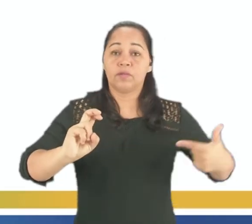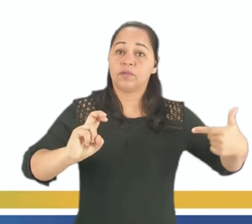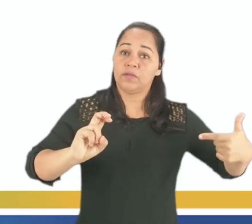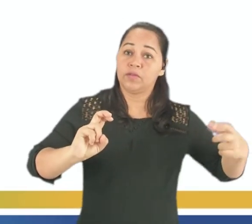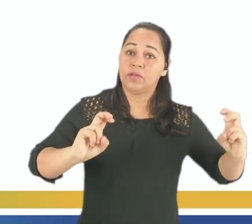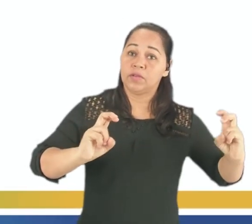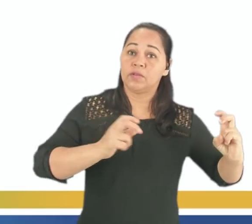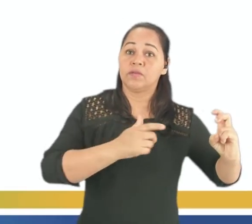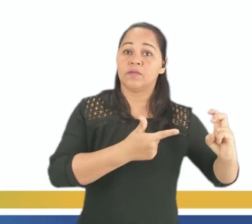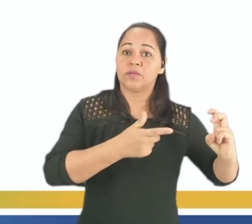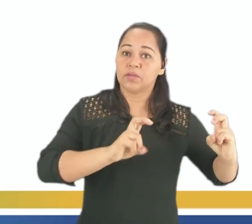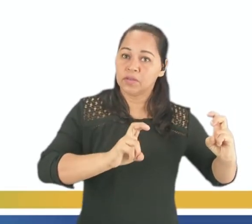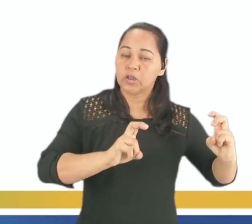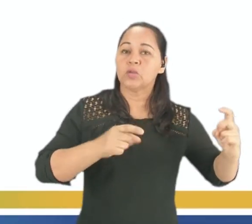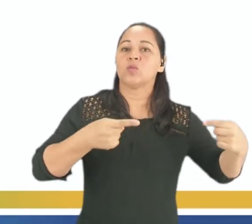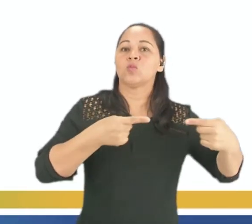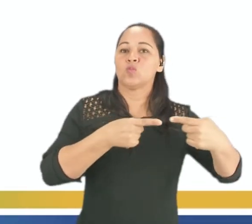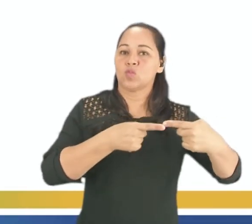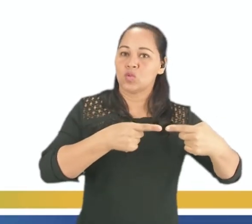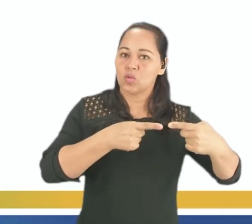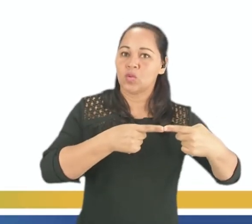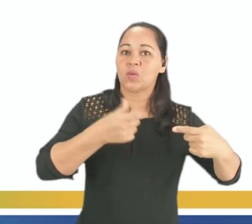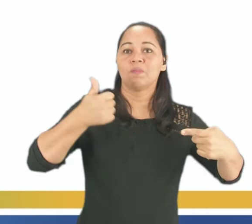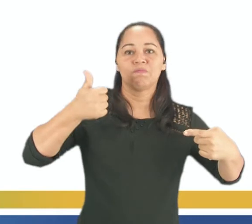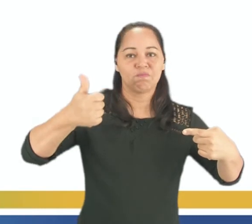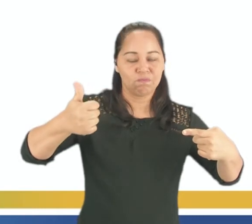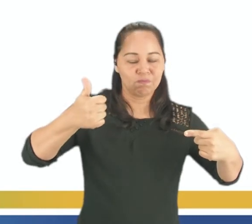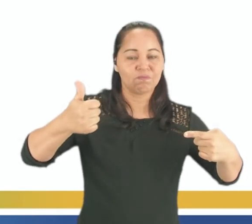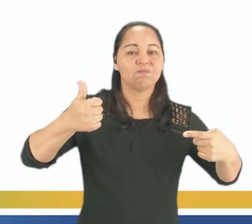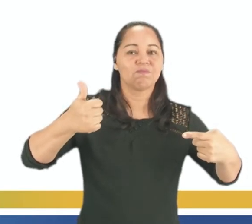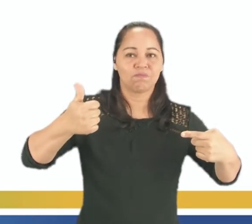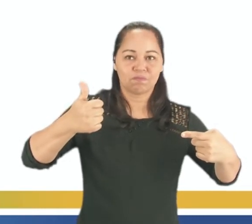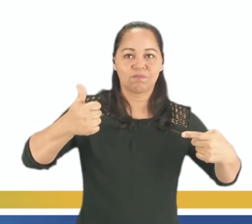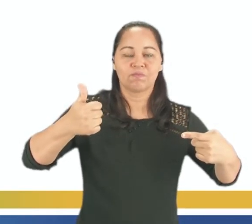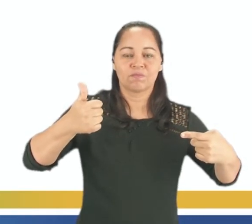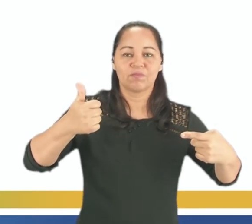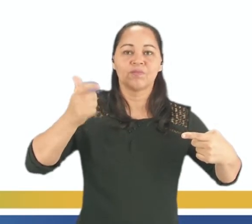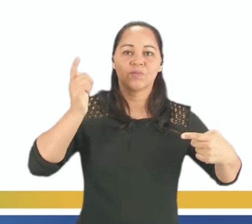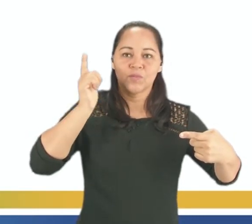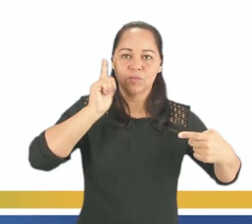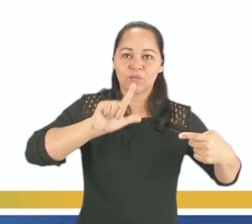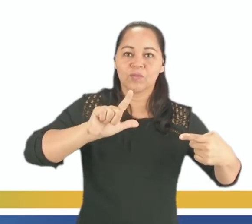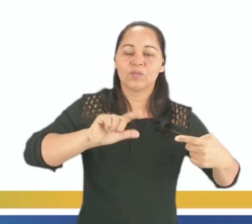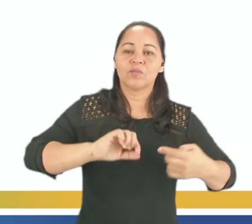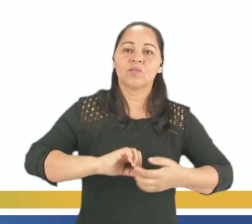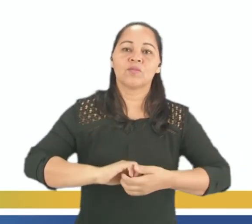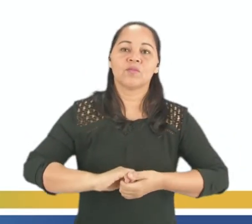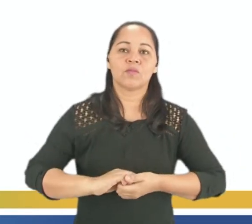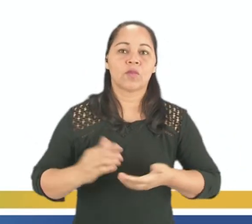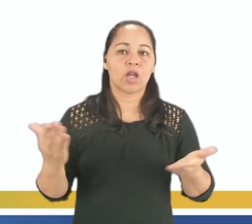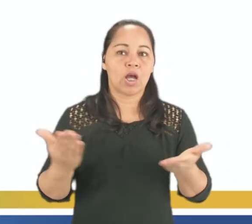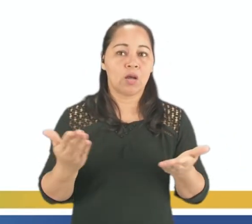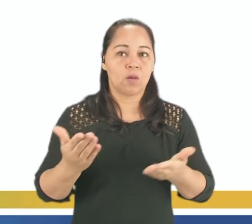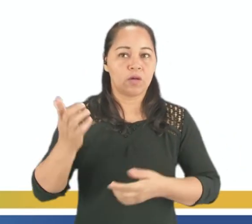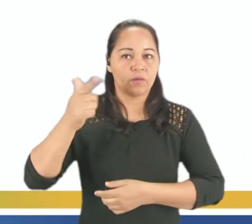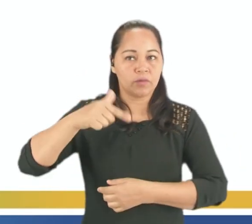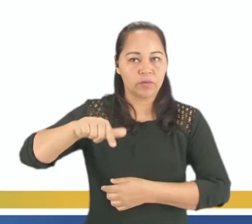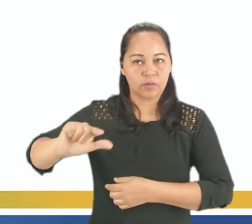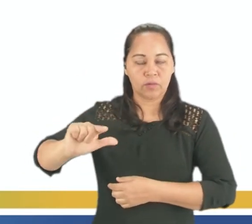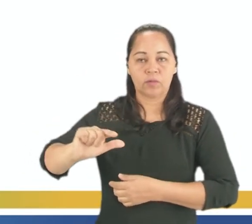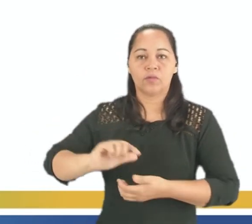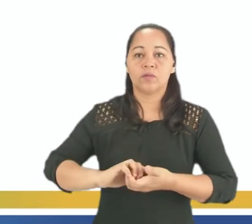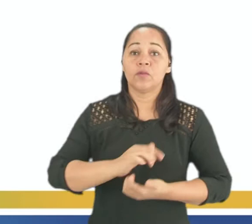25. Portanto, nesta equação, o par ordenado está verificado. Testaremos agora o par